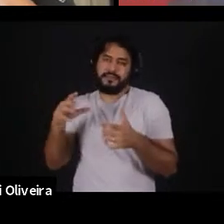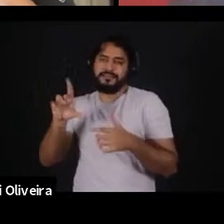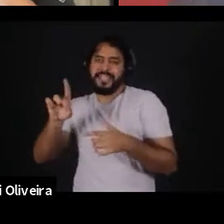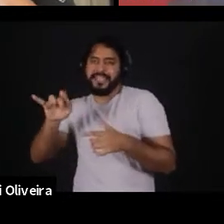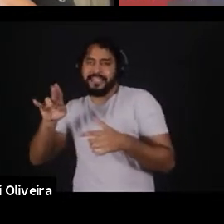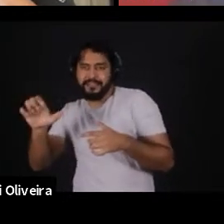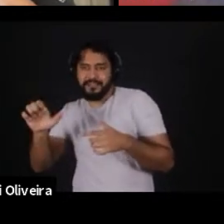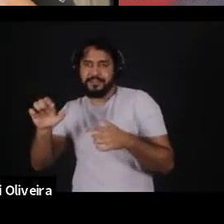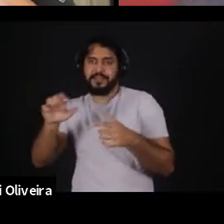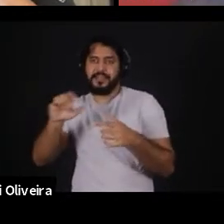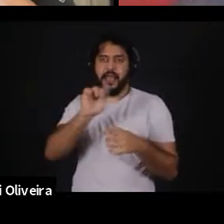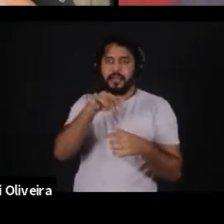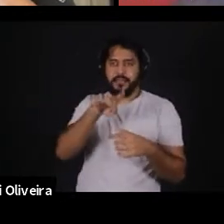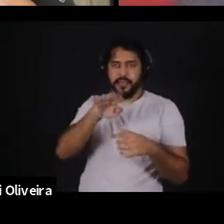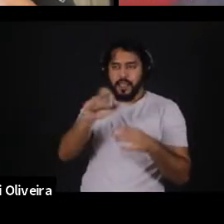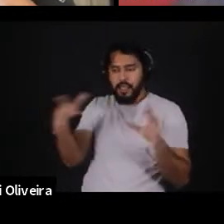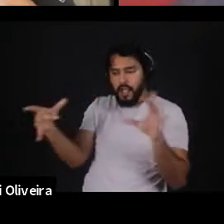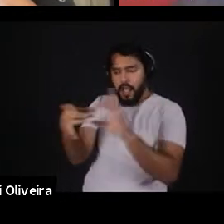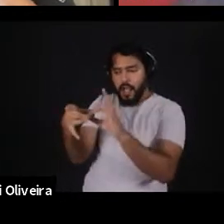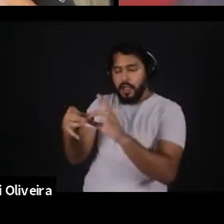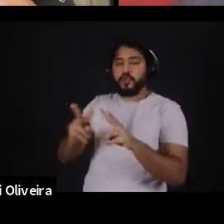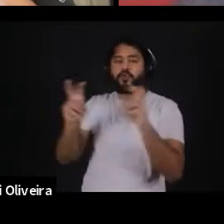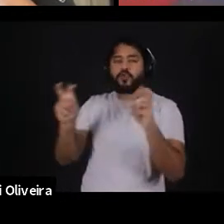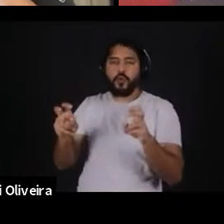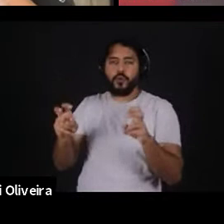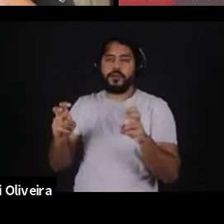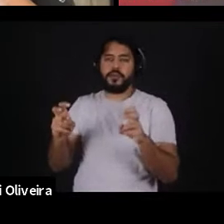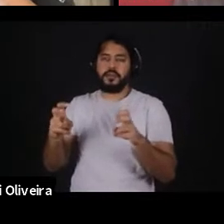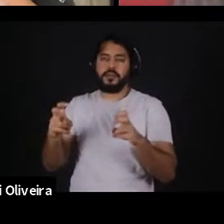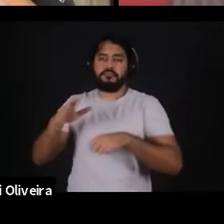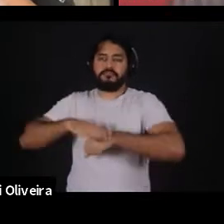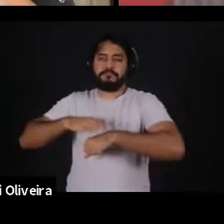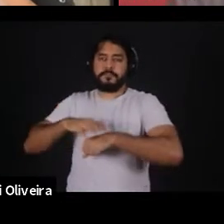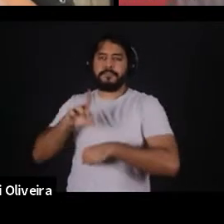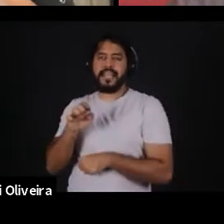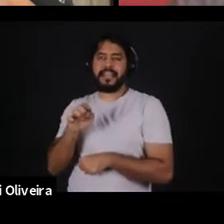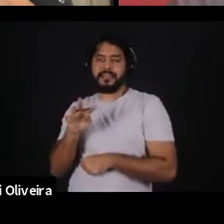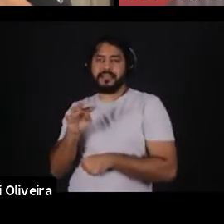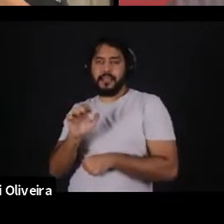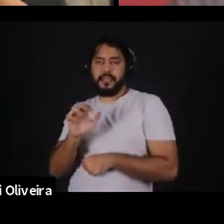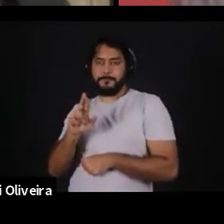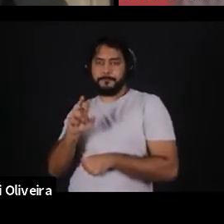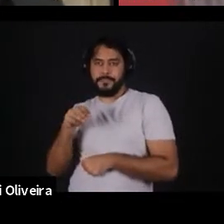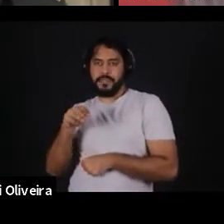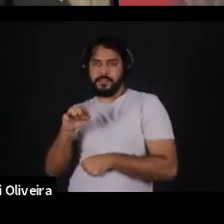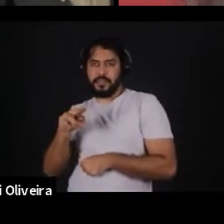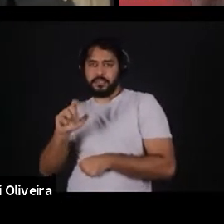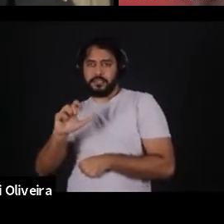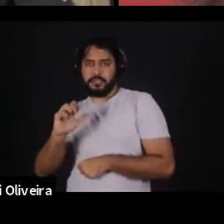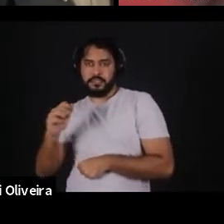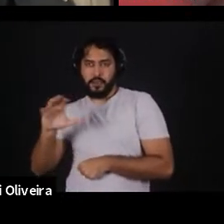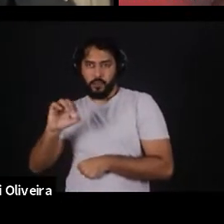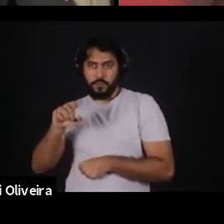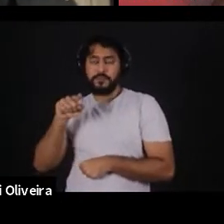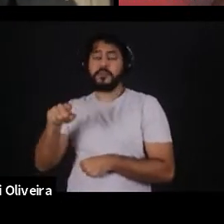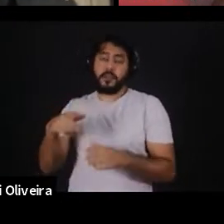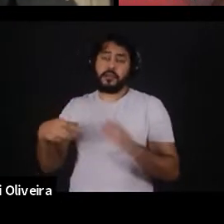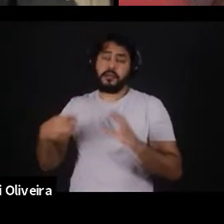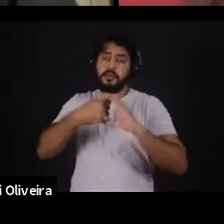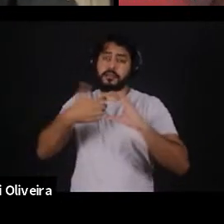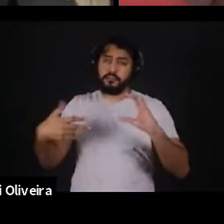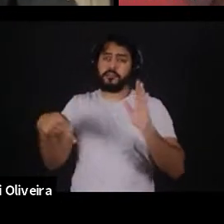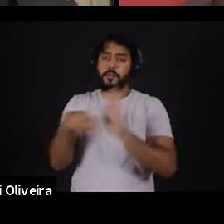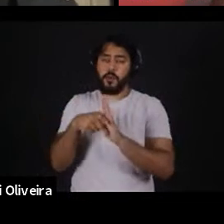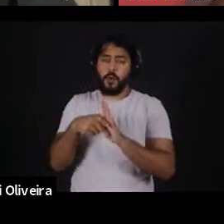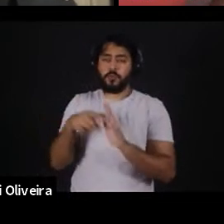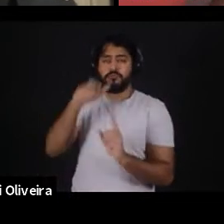quando me interessa falar sobre determinação, né? Sobre autodeterminação, que é uma das principais características do sujeito moderno e é